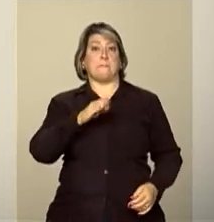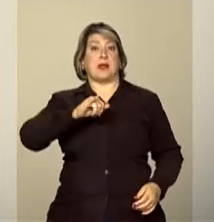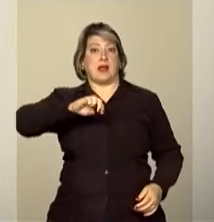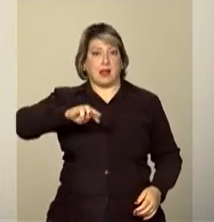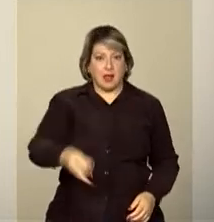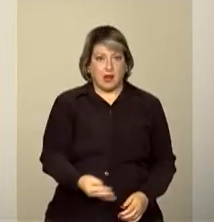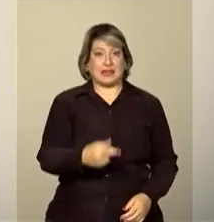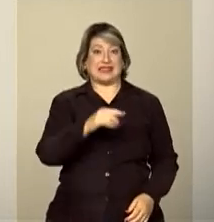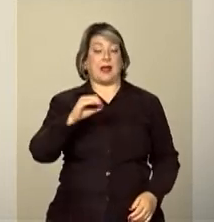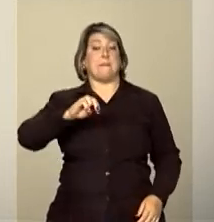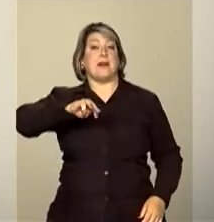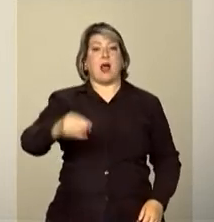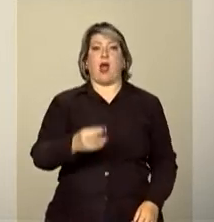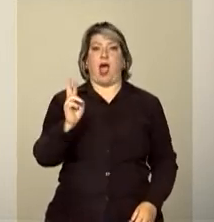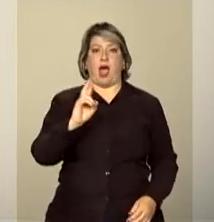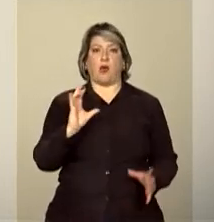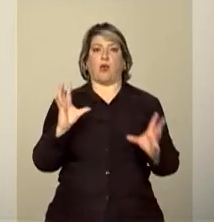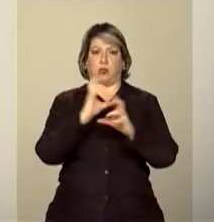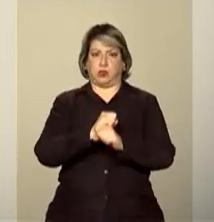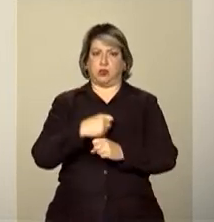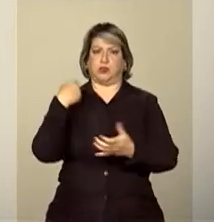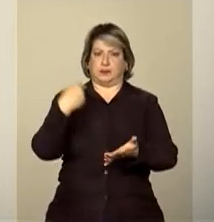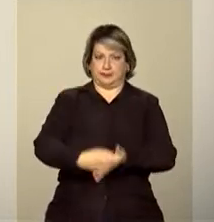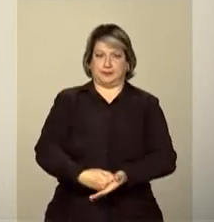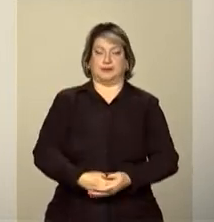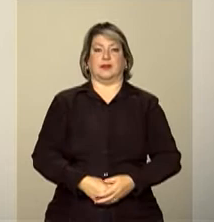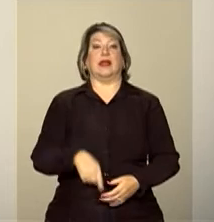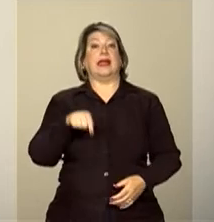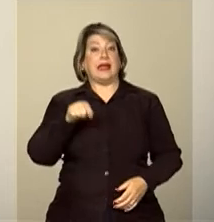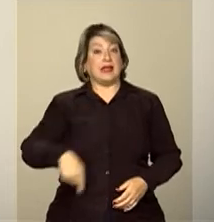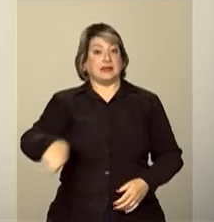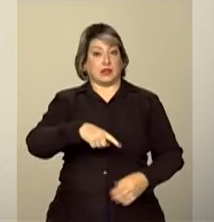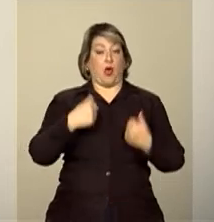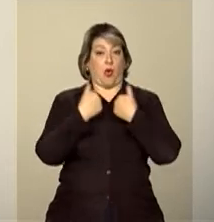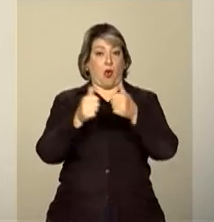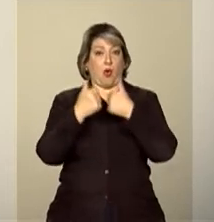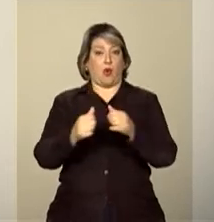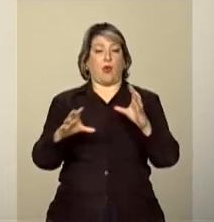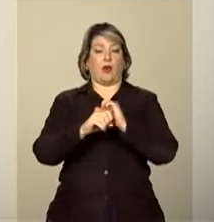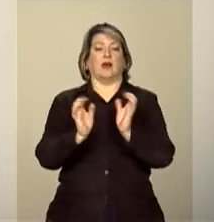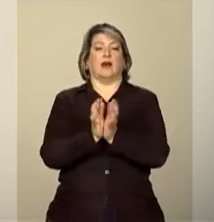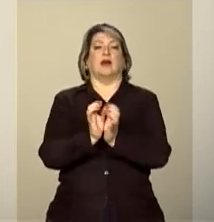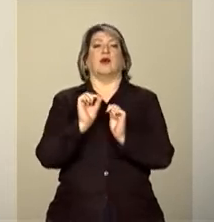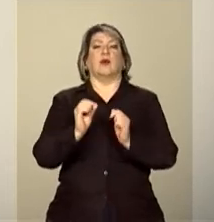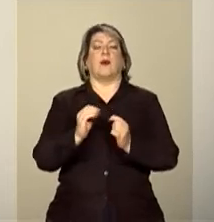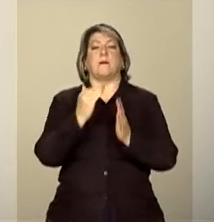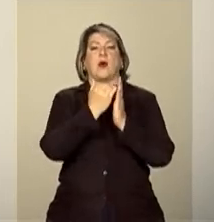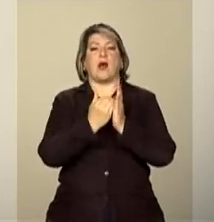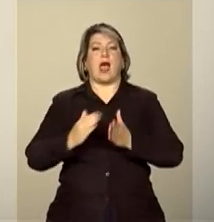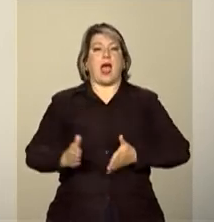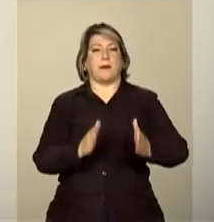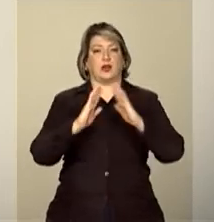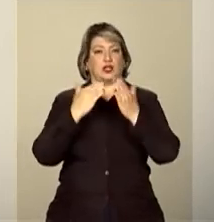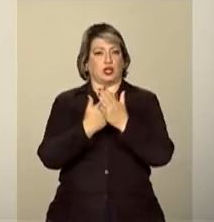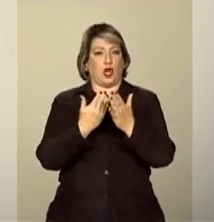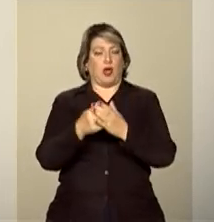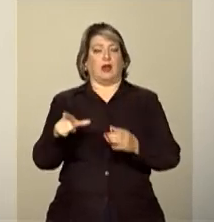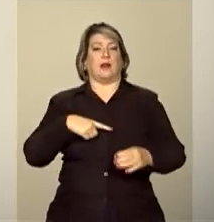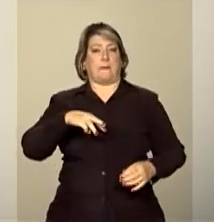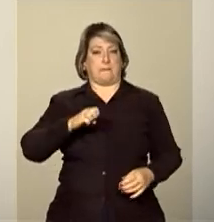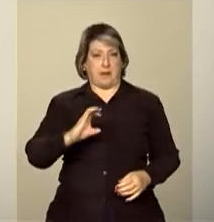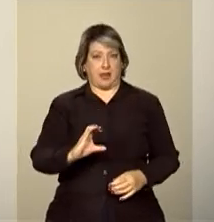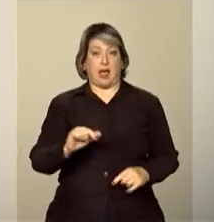milhões de velas esses ônibus fazem parte do programa Caminho da escola do Ministério da Educação este ano